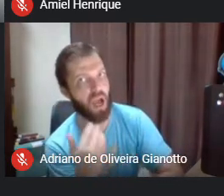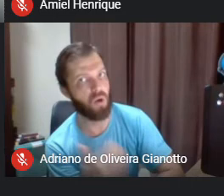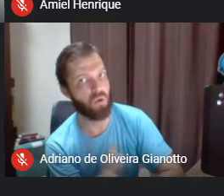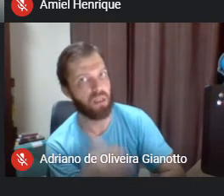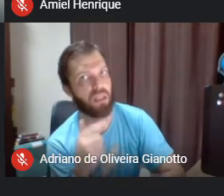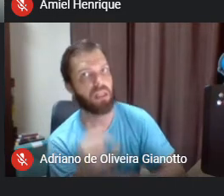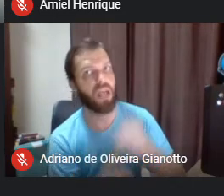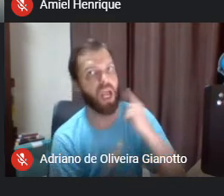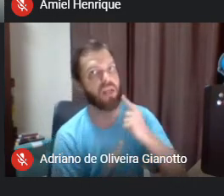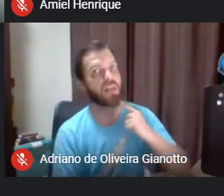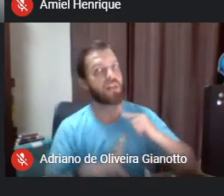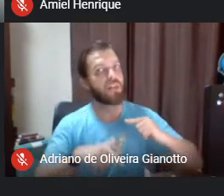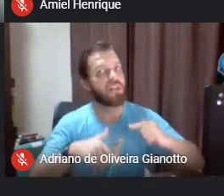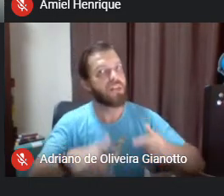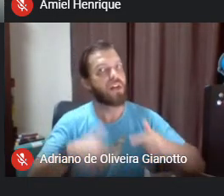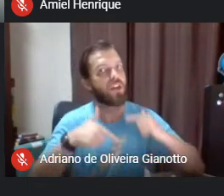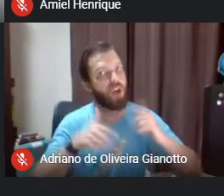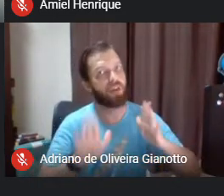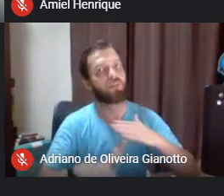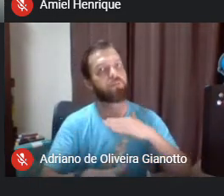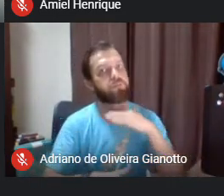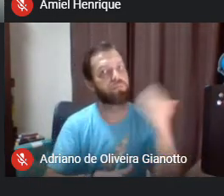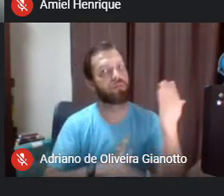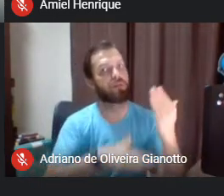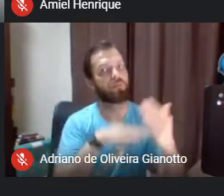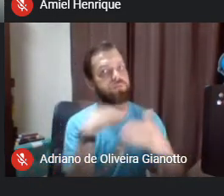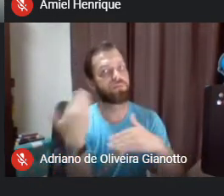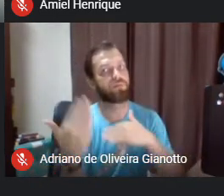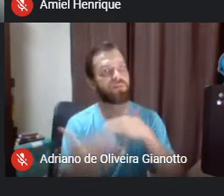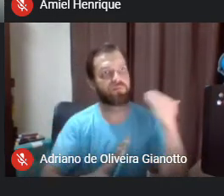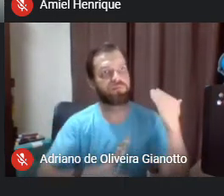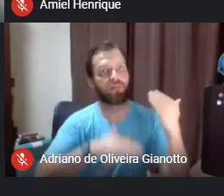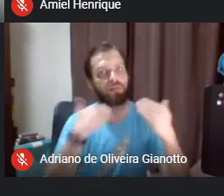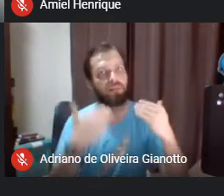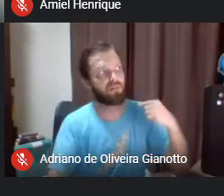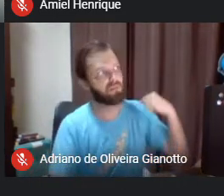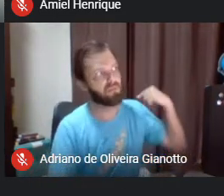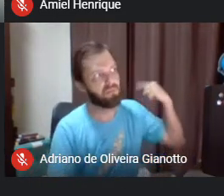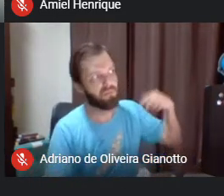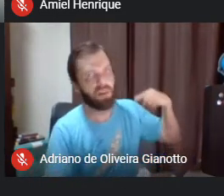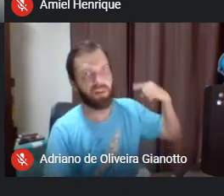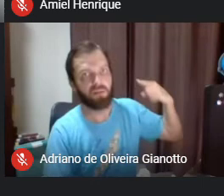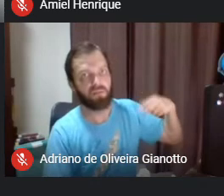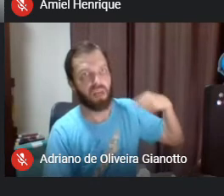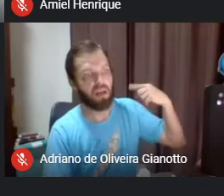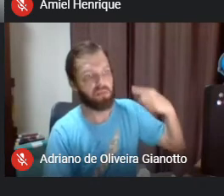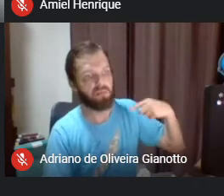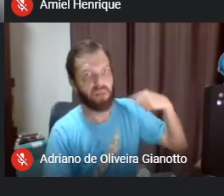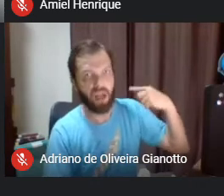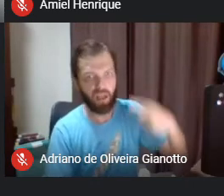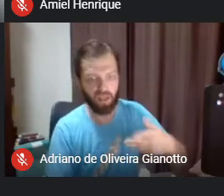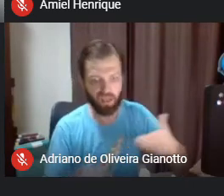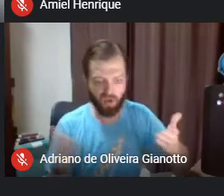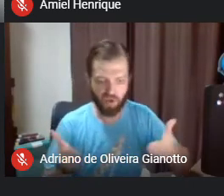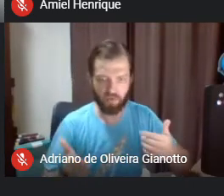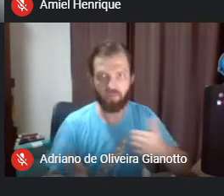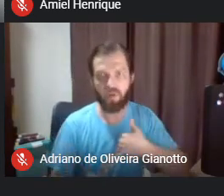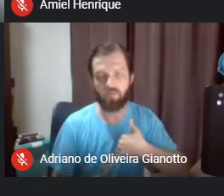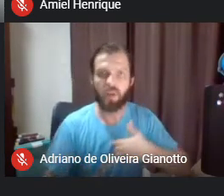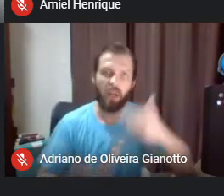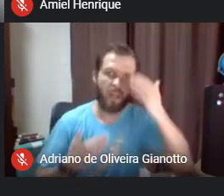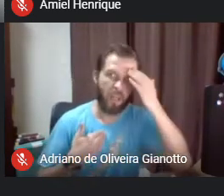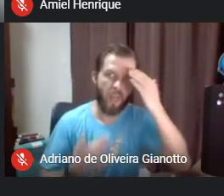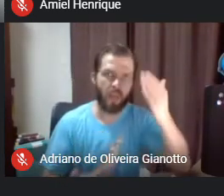trás e vejo tudo isso e falo, nossa, quantas lutas, quantas pessoas morreram por causa